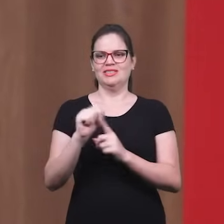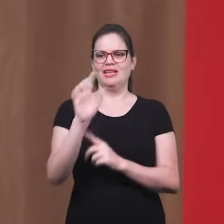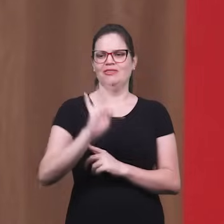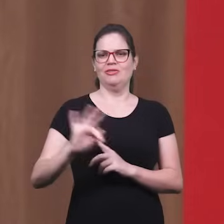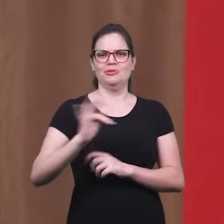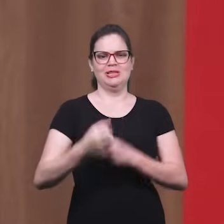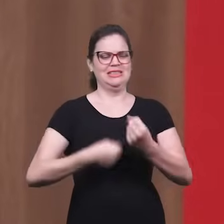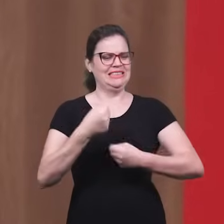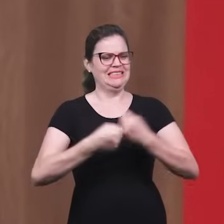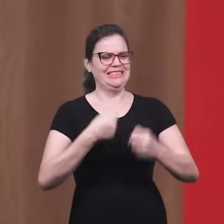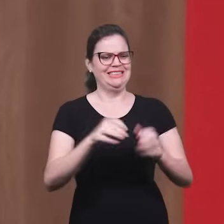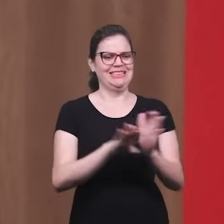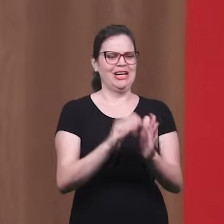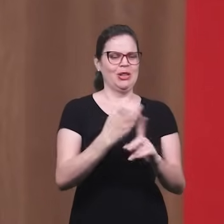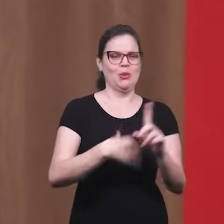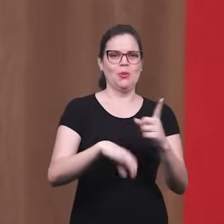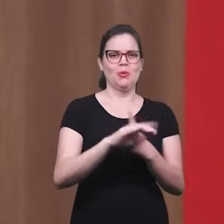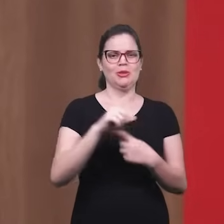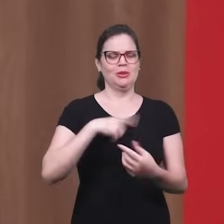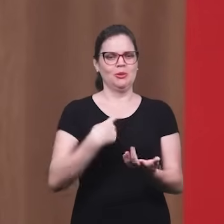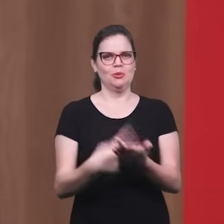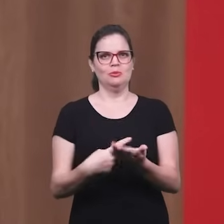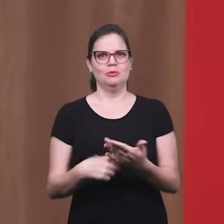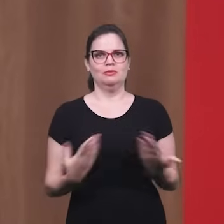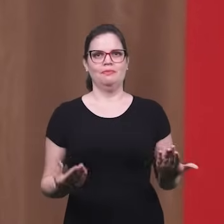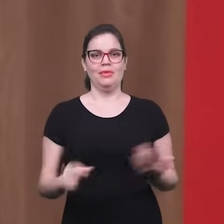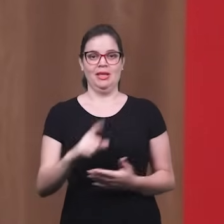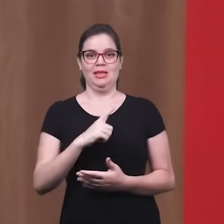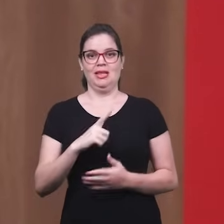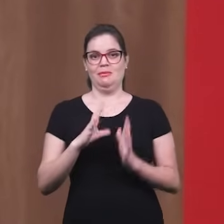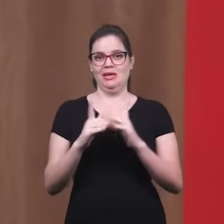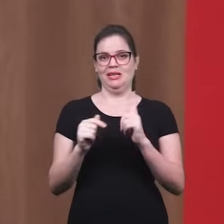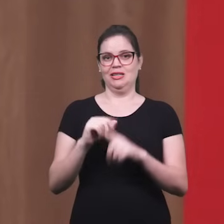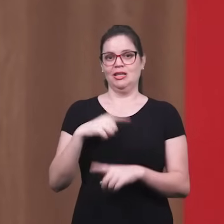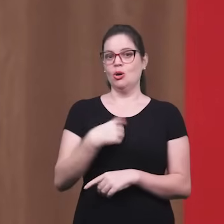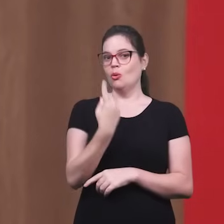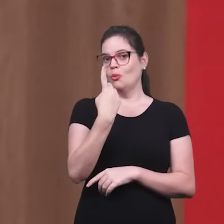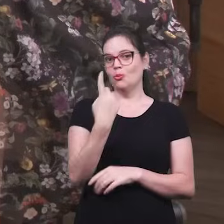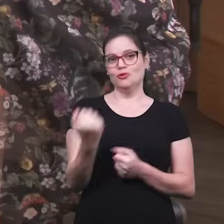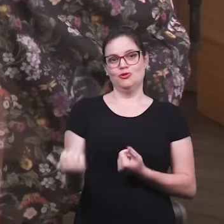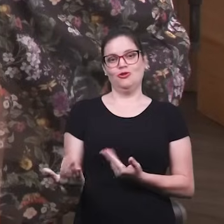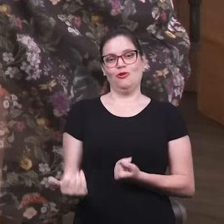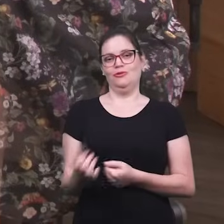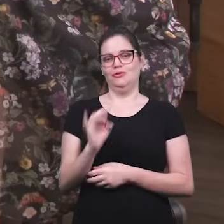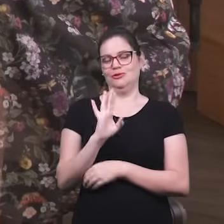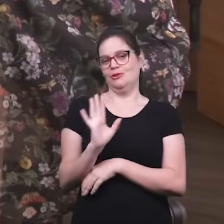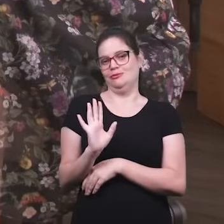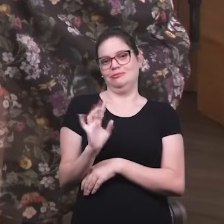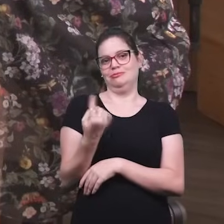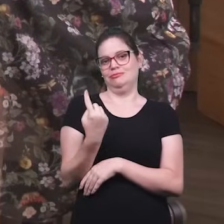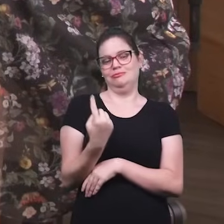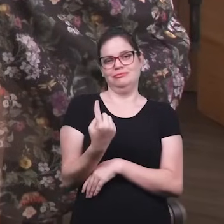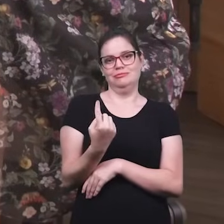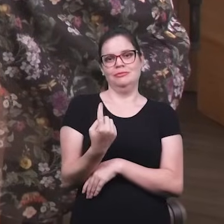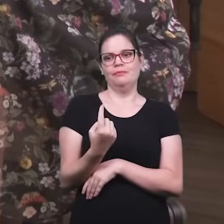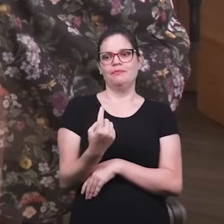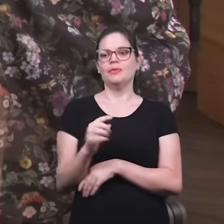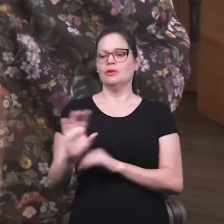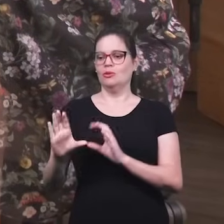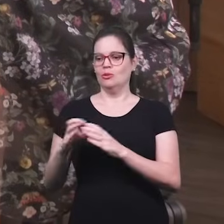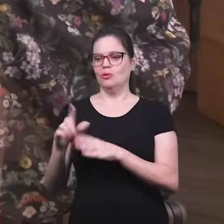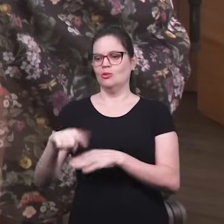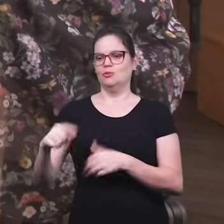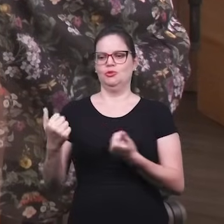culto e tal, aquela coisa. Nós temos igrejas que tem um jovem só. Então, assim, então eles precisam muito